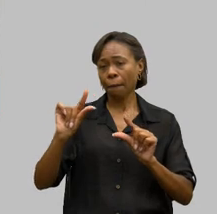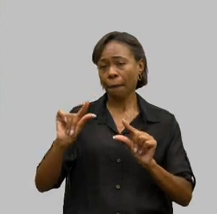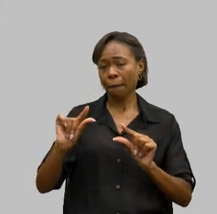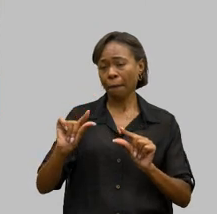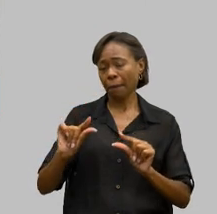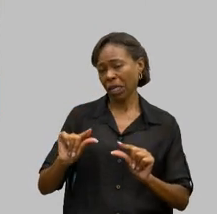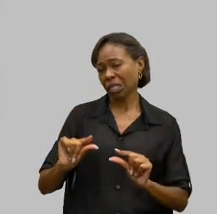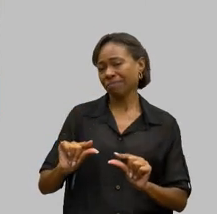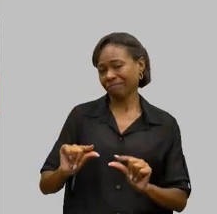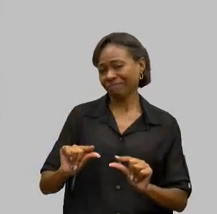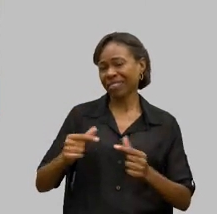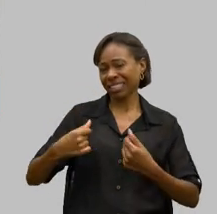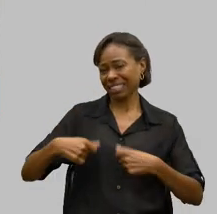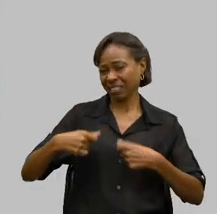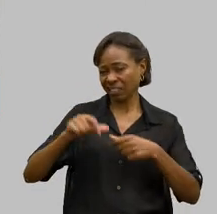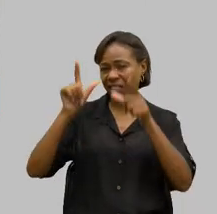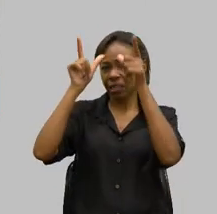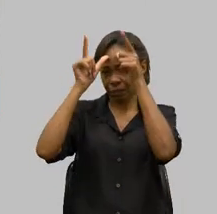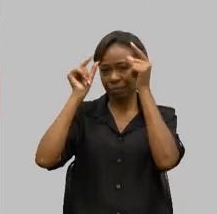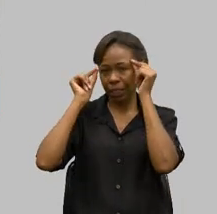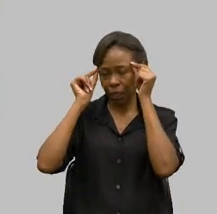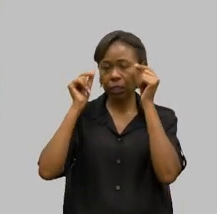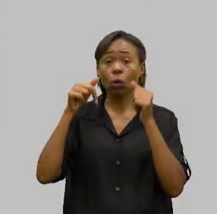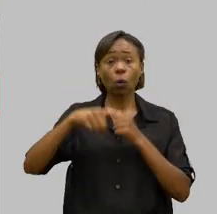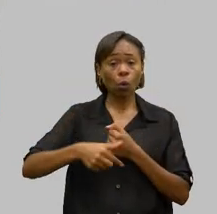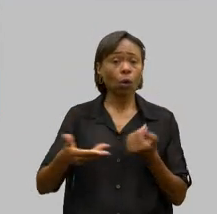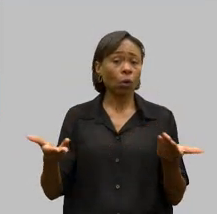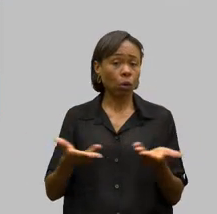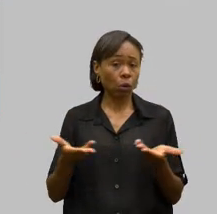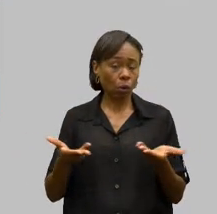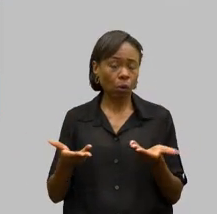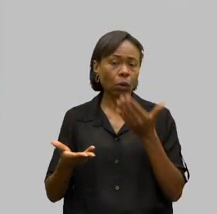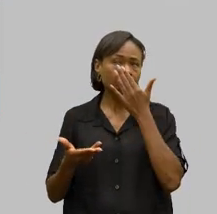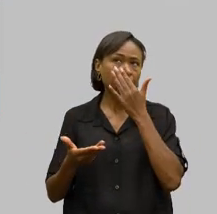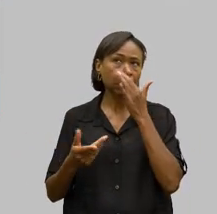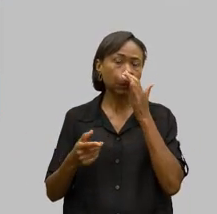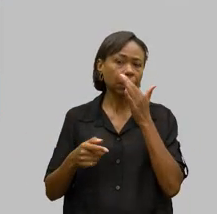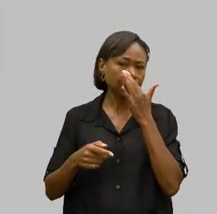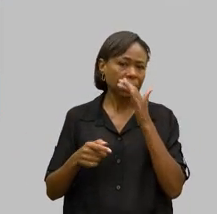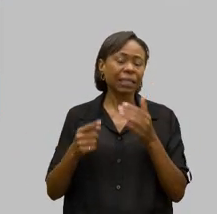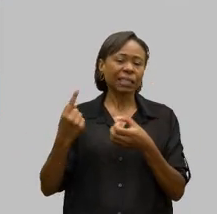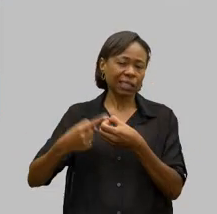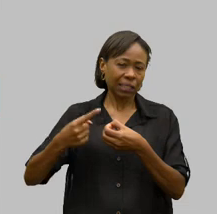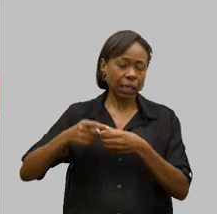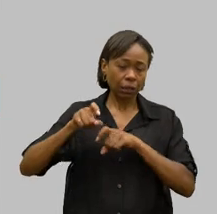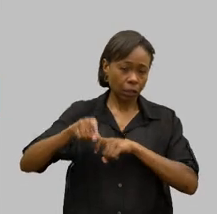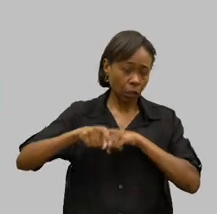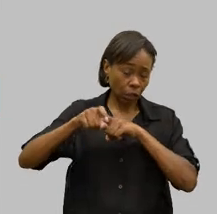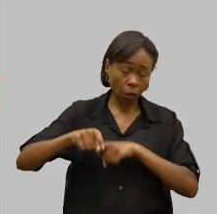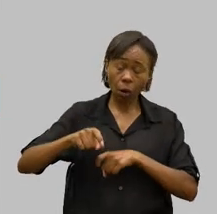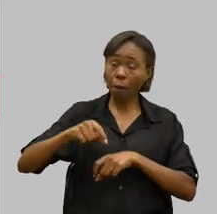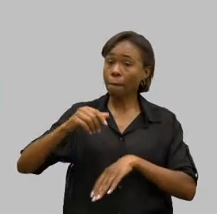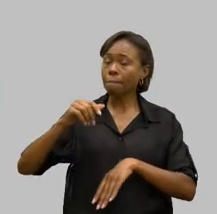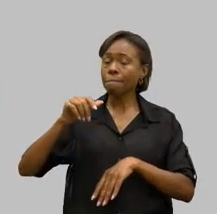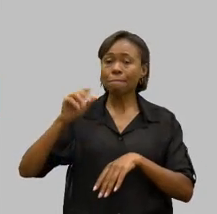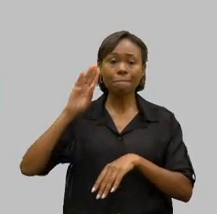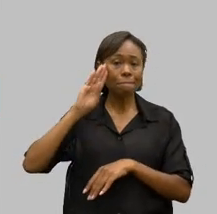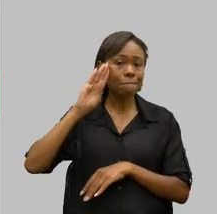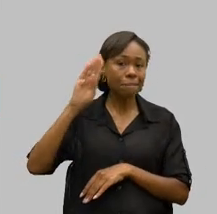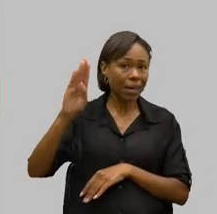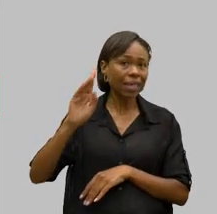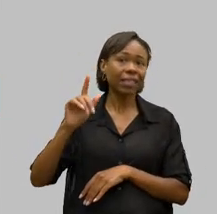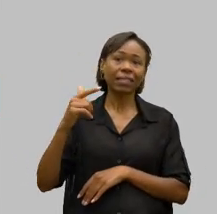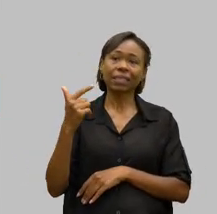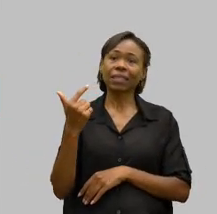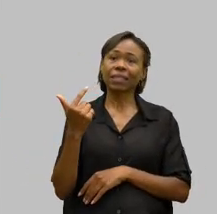necessidade. E hoje já há um acúmulo, principalmente na cidade do interior, a pessoa forma e não tem